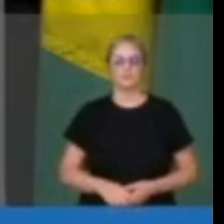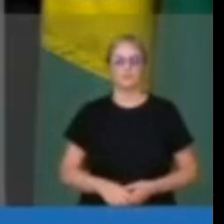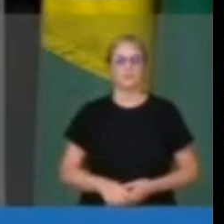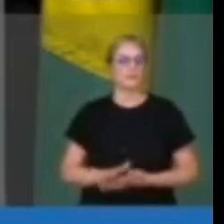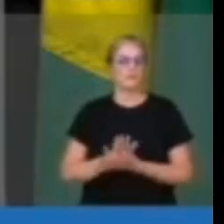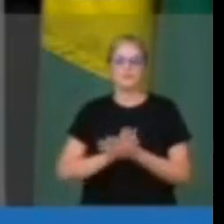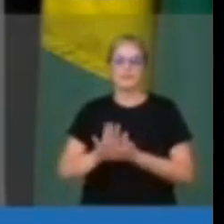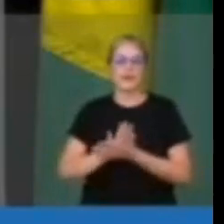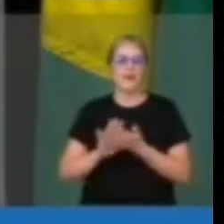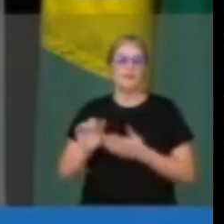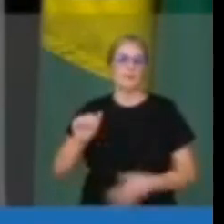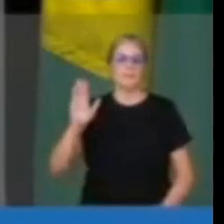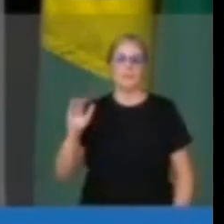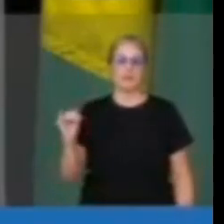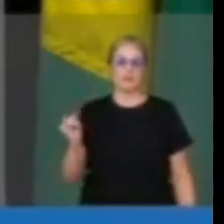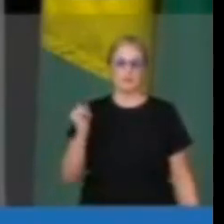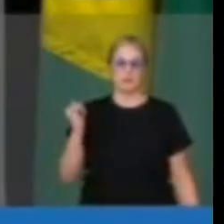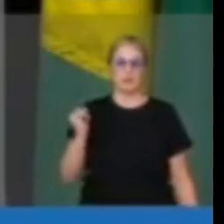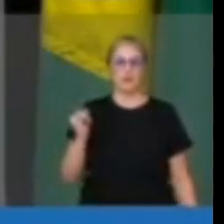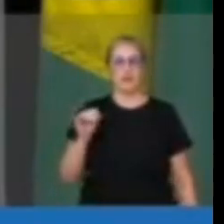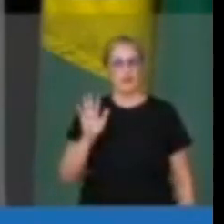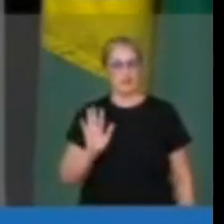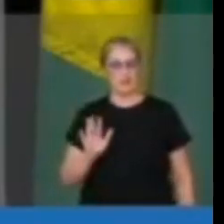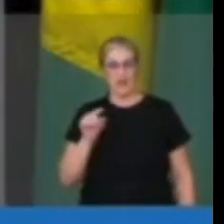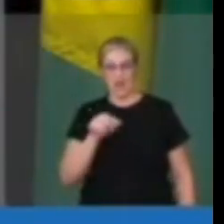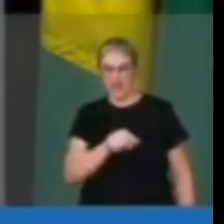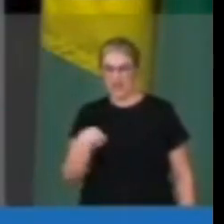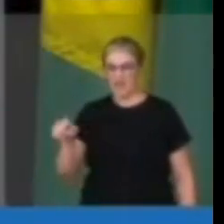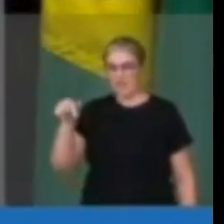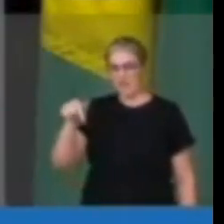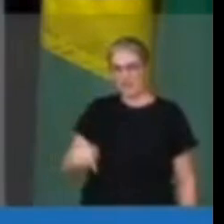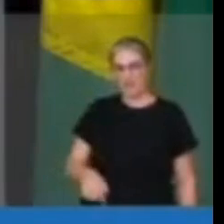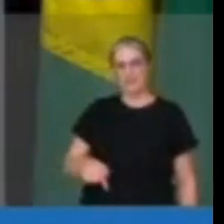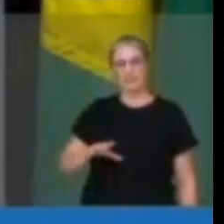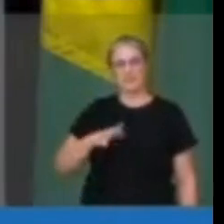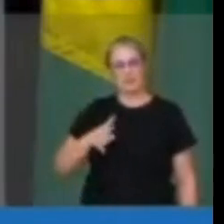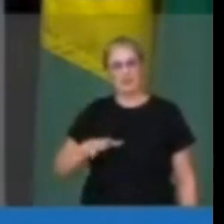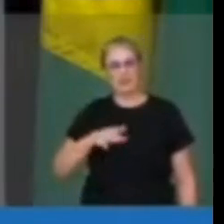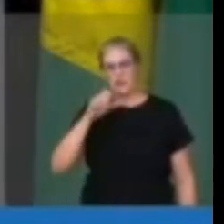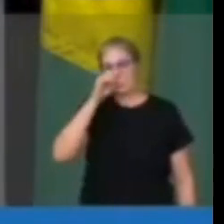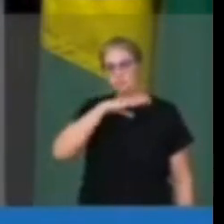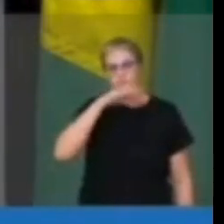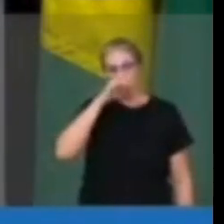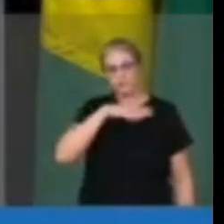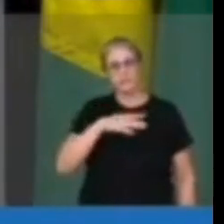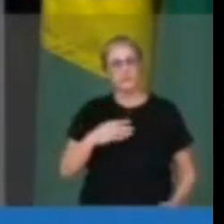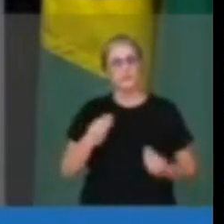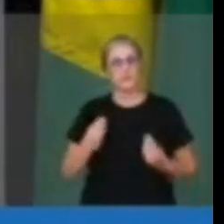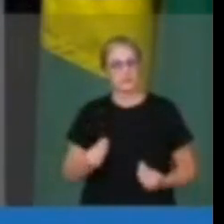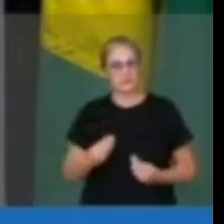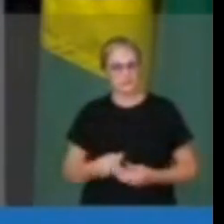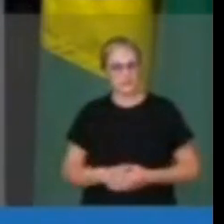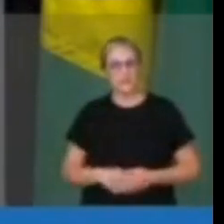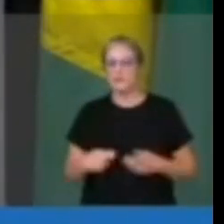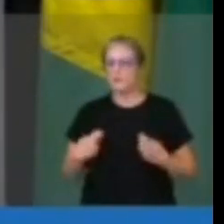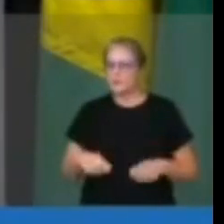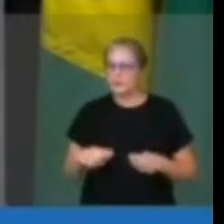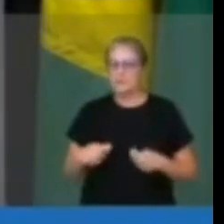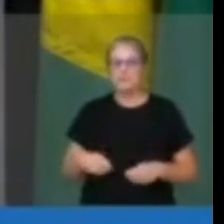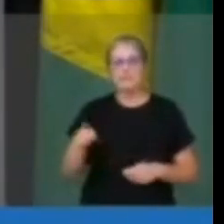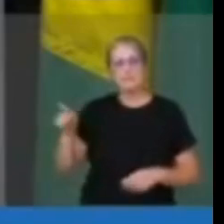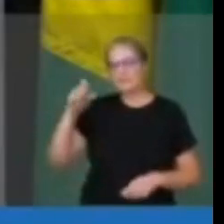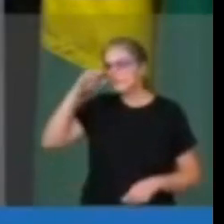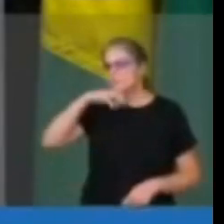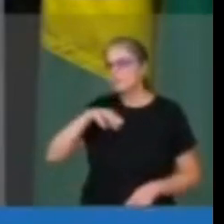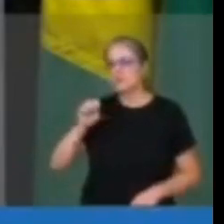que essa casa possa se levantar e se insurgir contra toda a tirania que vem sendo cometida pelo STF. Porque